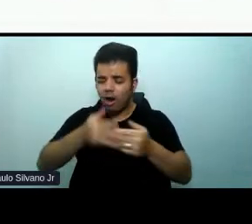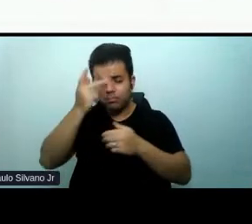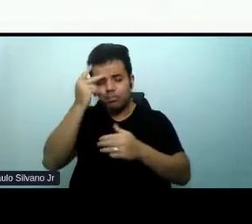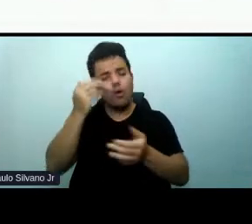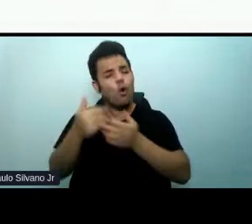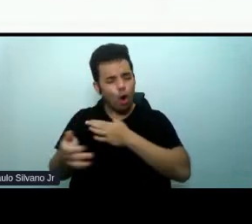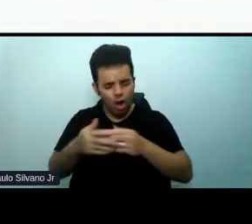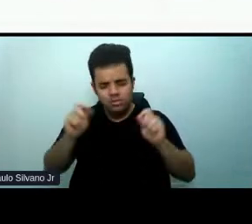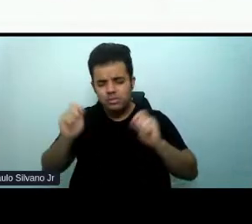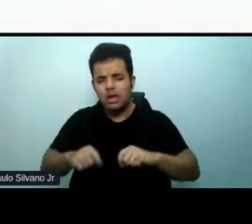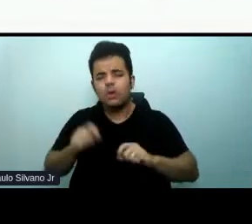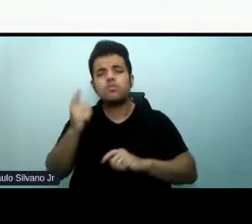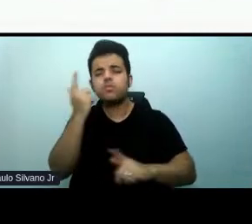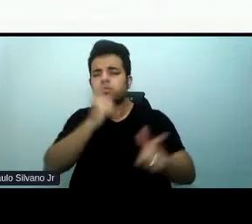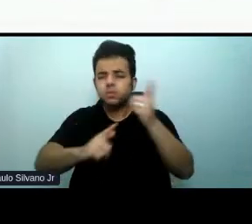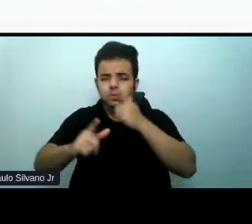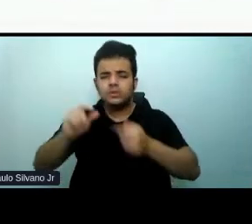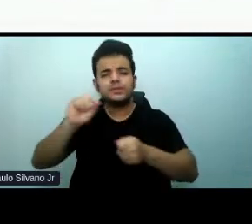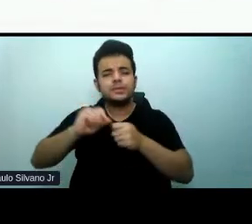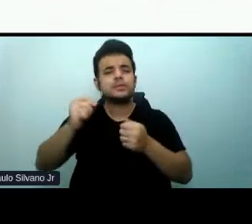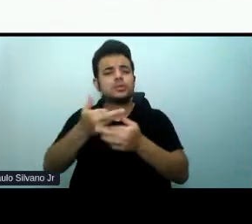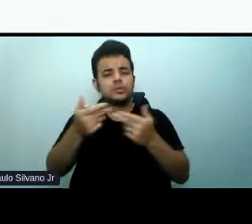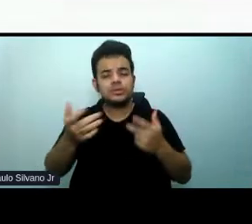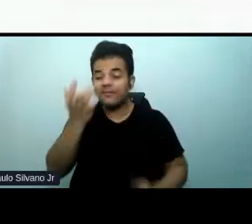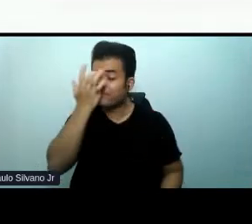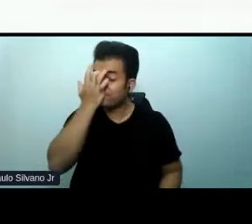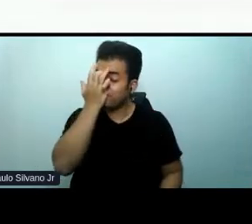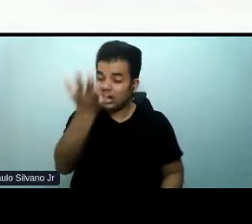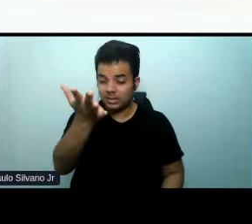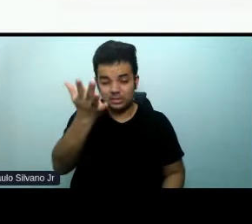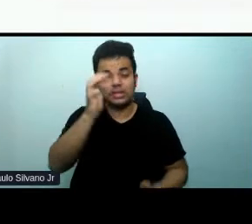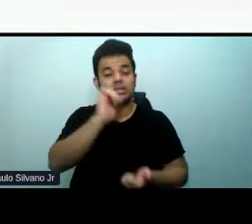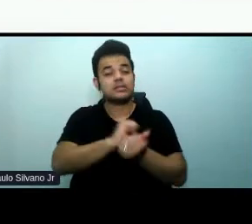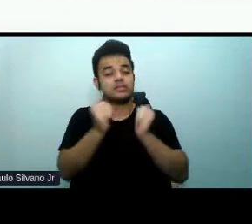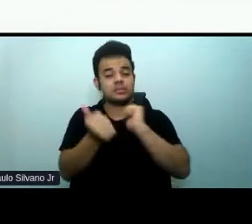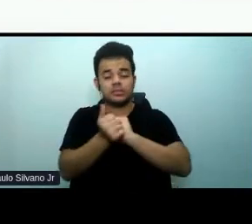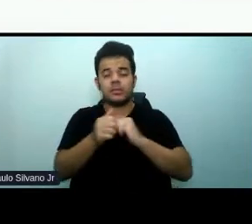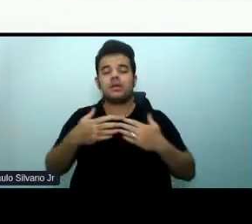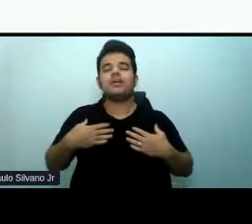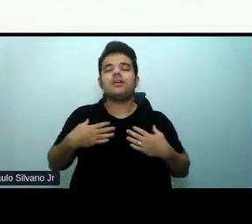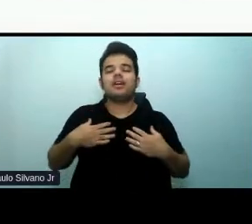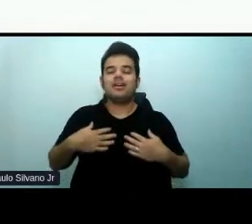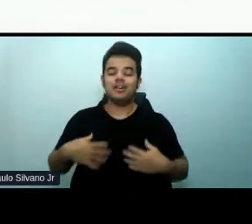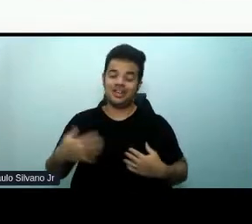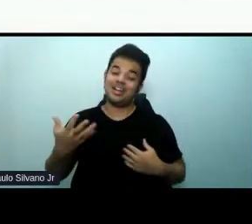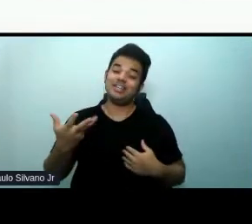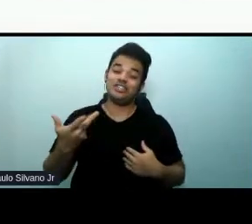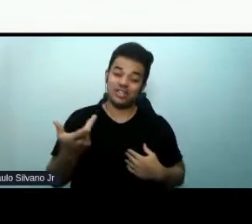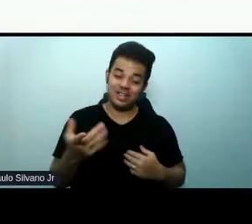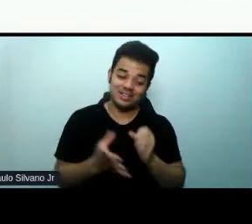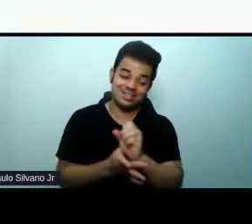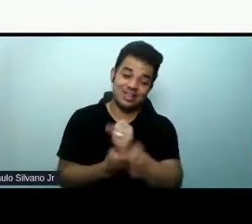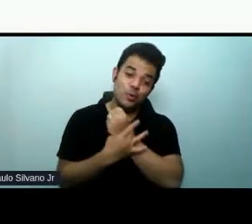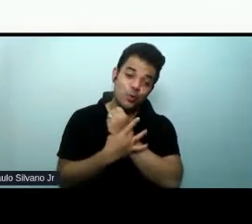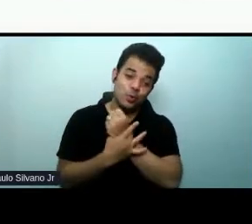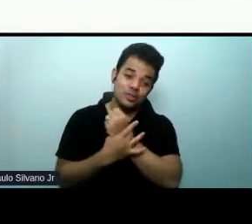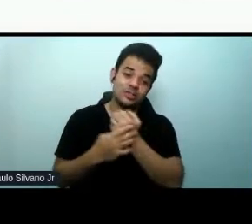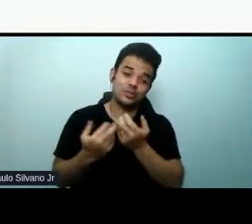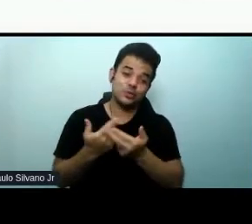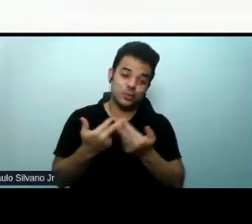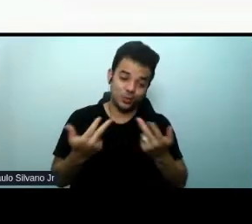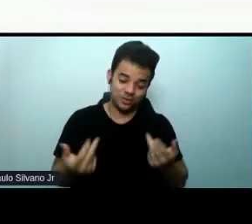A possibilidade de fazer alguma coisa, facilidade, o conforto, agilidade, segurança de fazer as